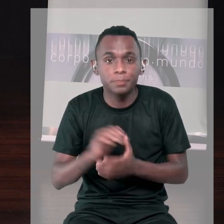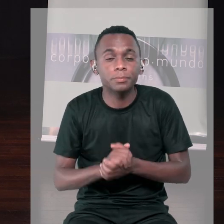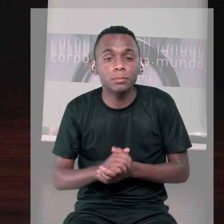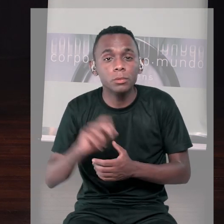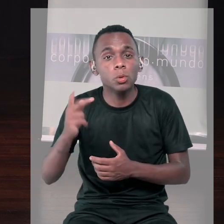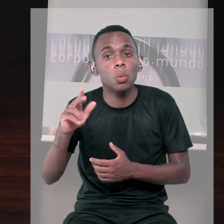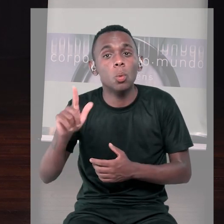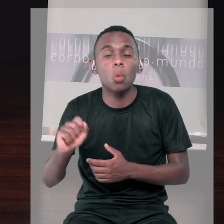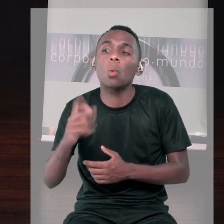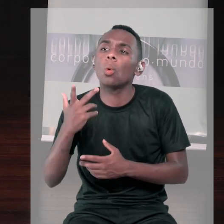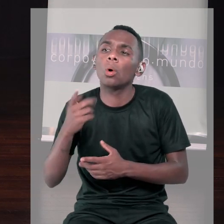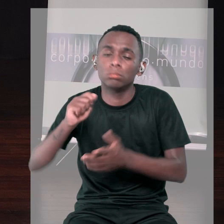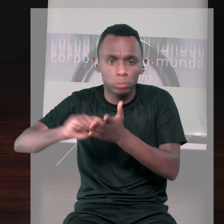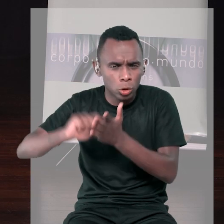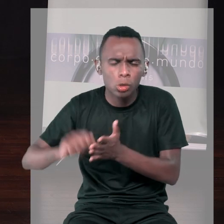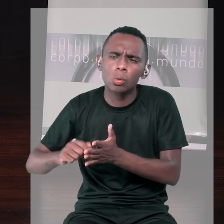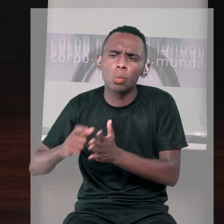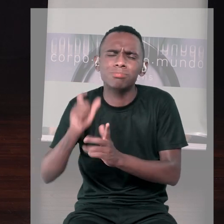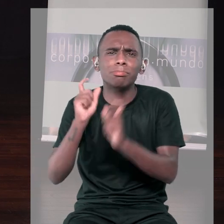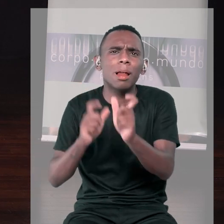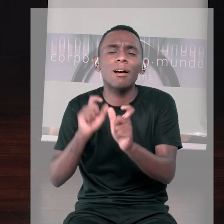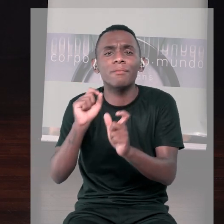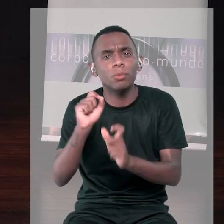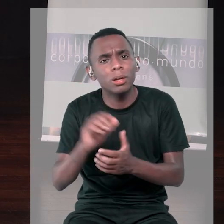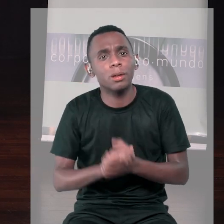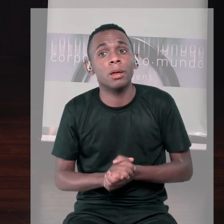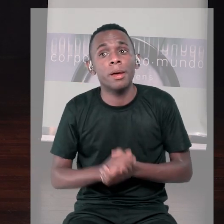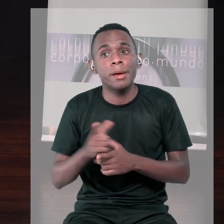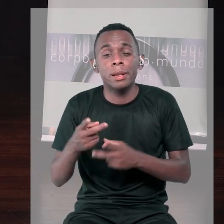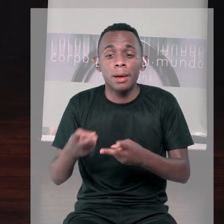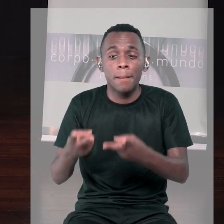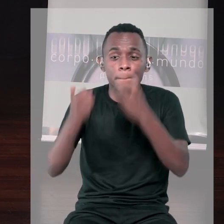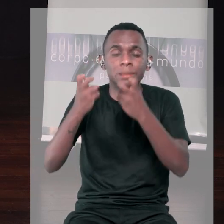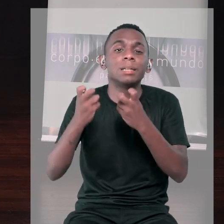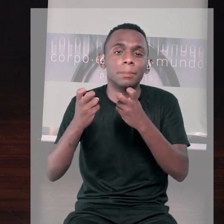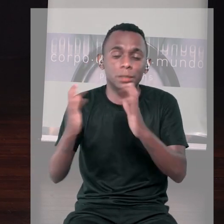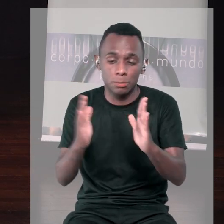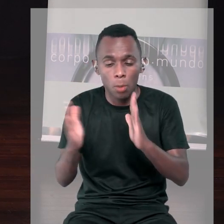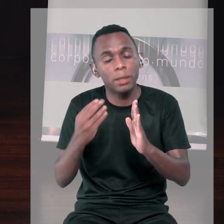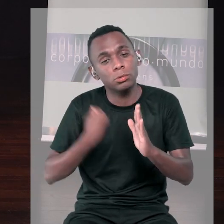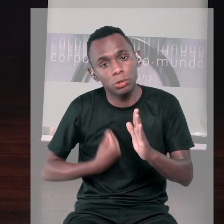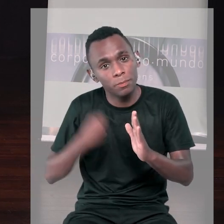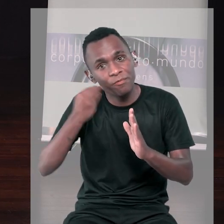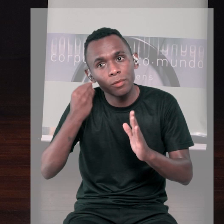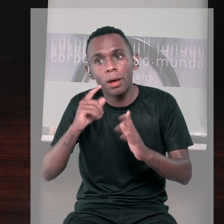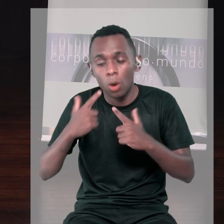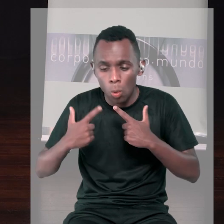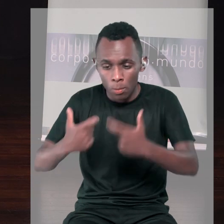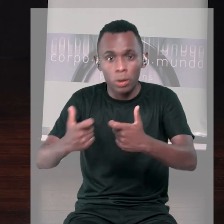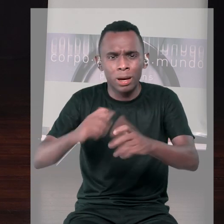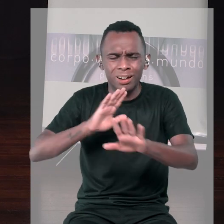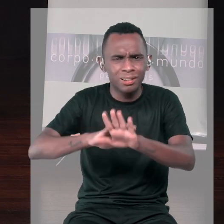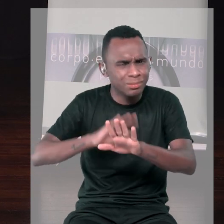que me parece muito fecundo, ele diz respeito a essa situação que nós estamos vivendo. O professor Hugo fala de uma guerra civil fria.